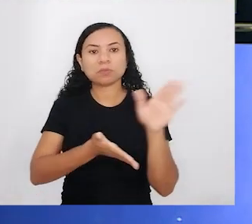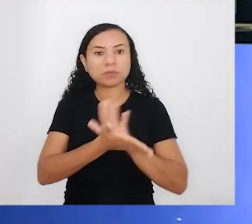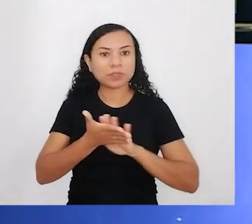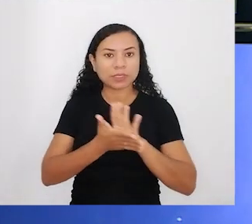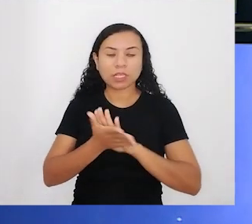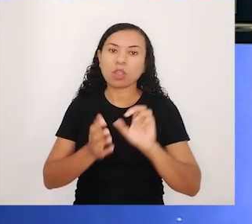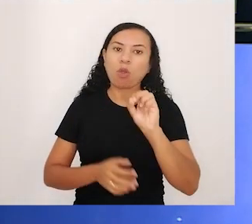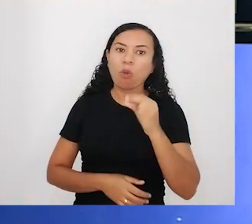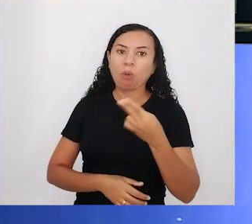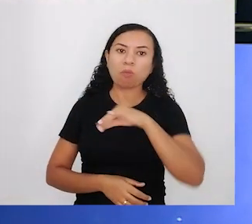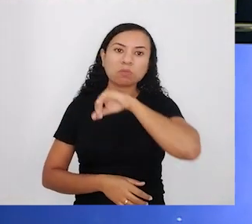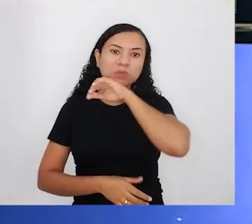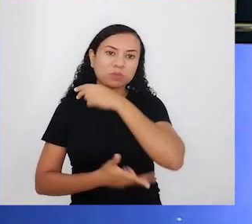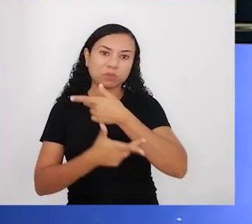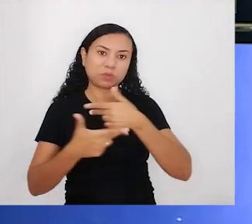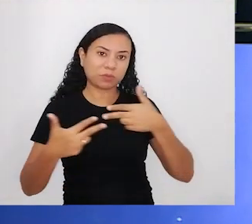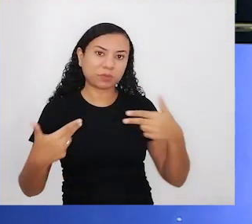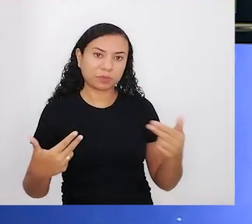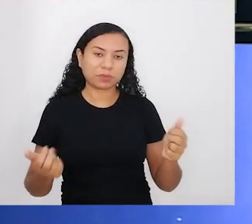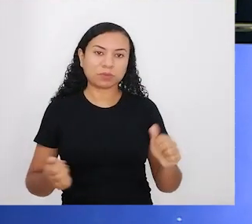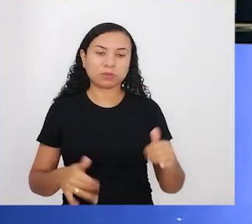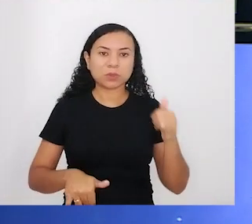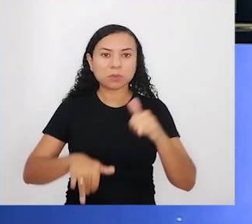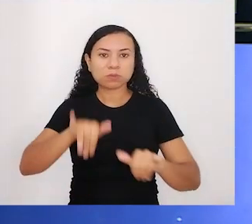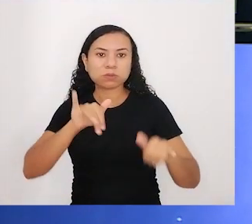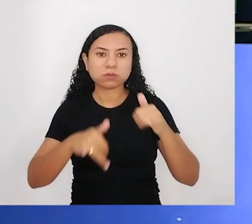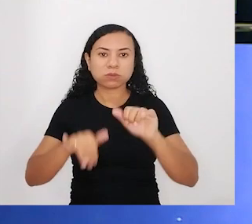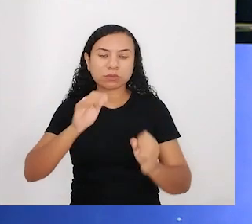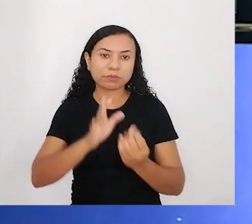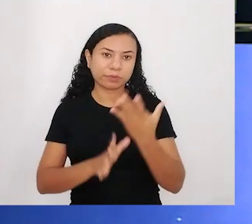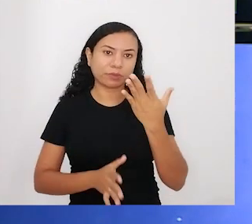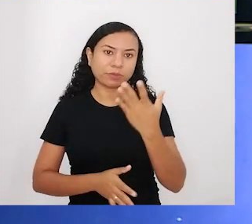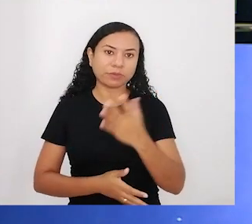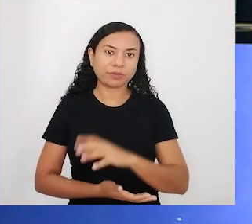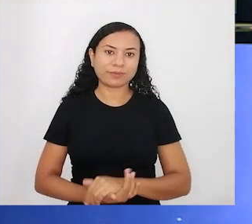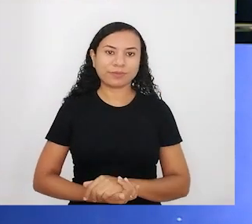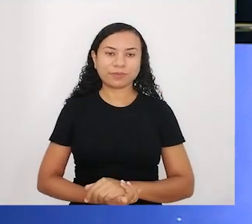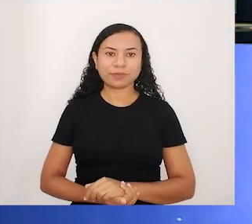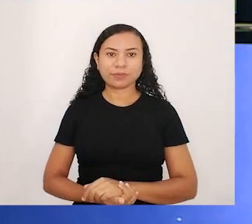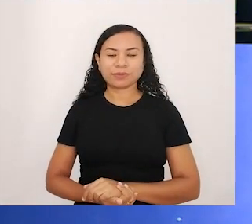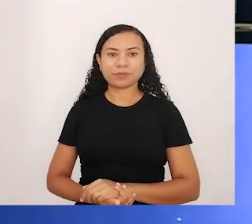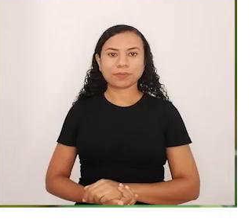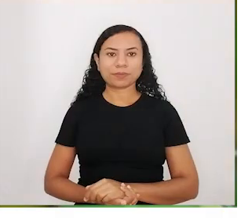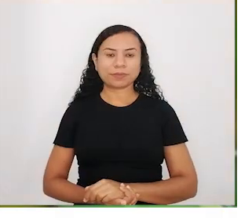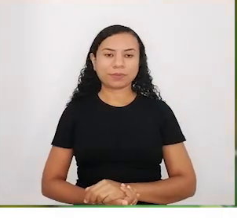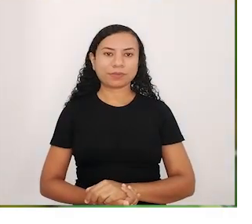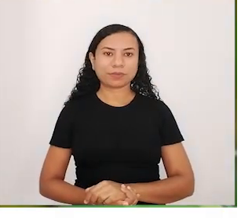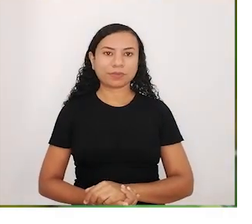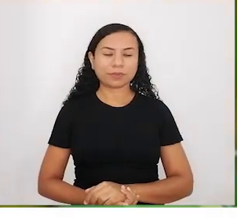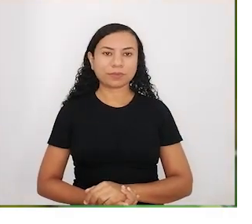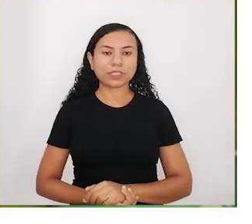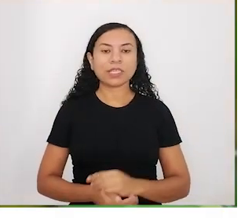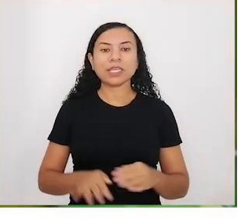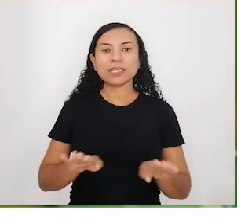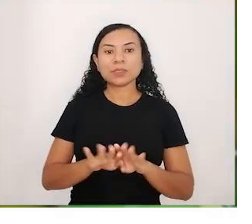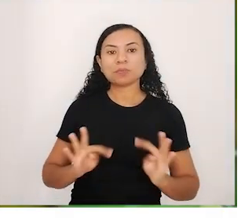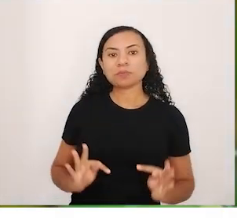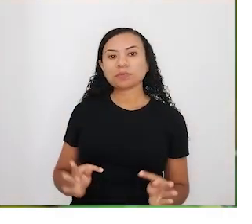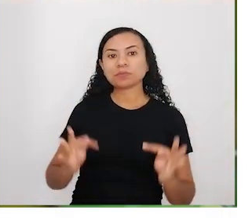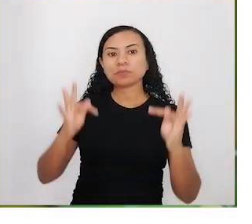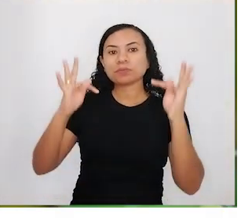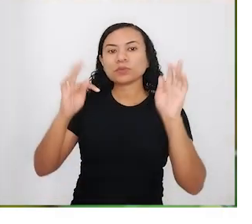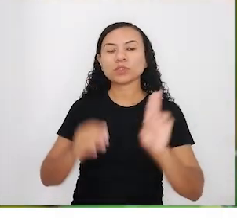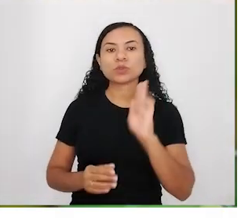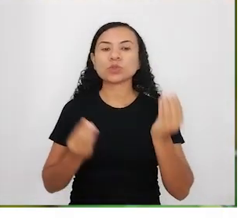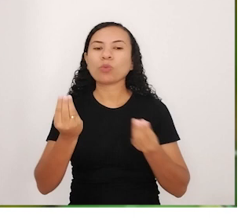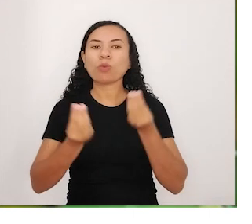outros animais a partir da produção desses organismos. A biotecnologia também está relacionada ao processamento